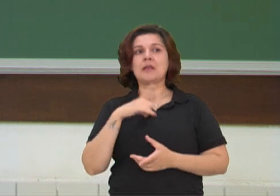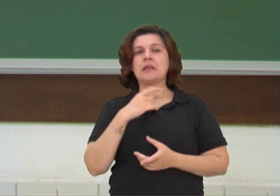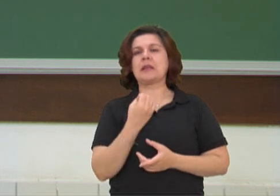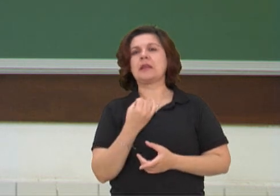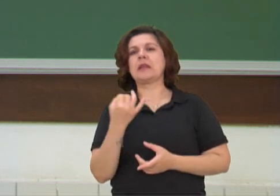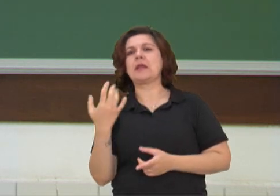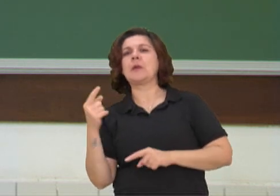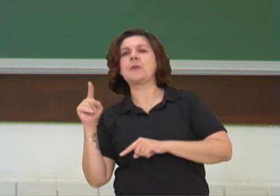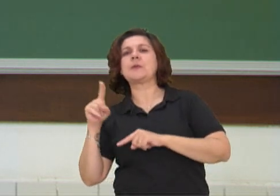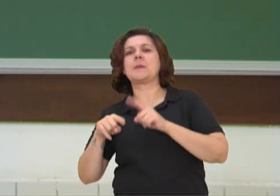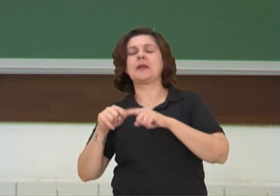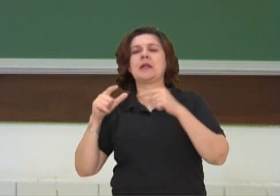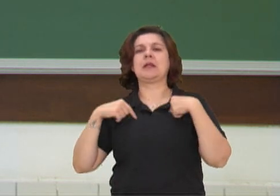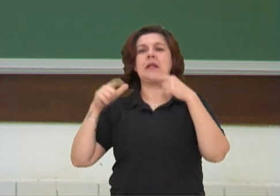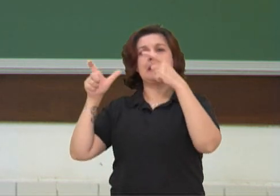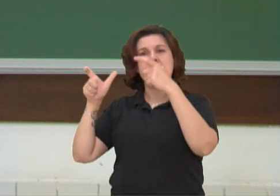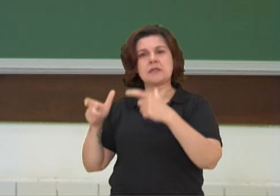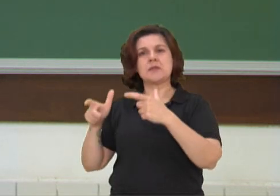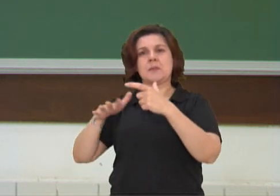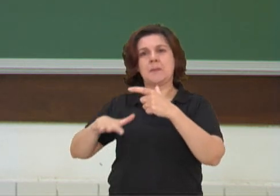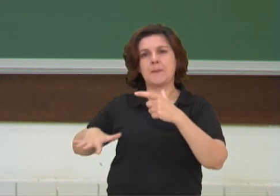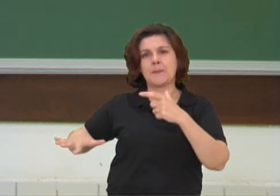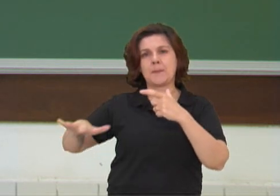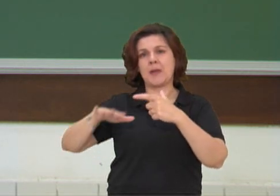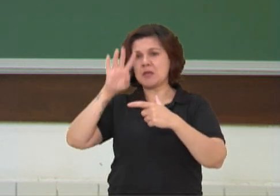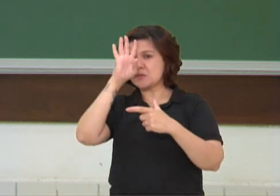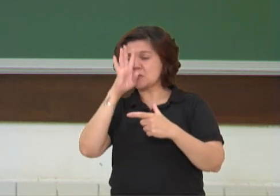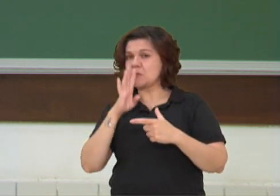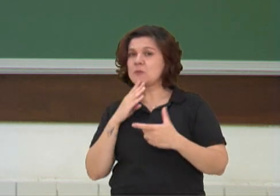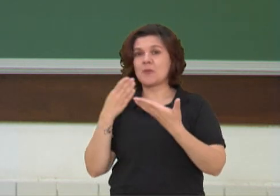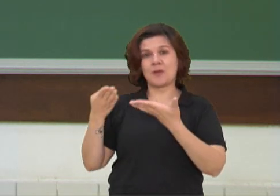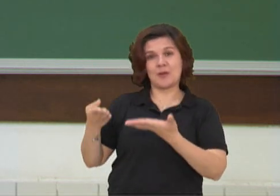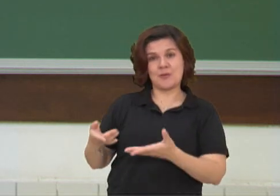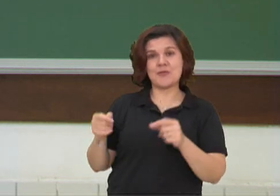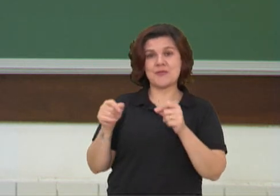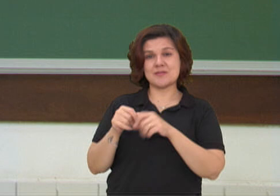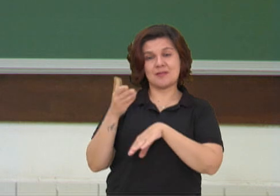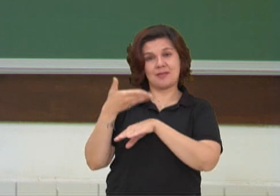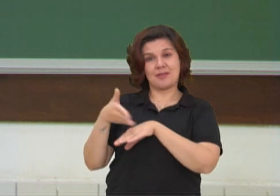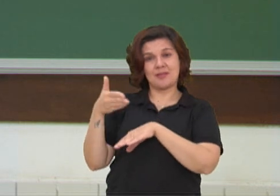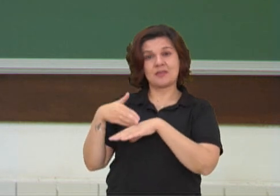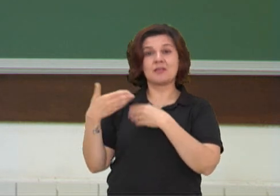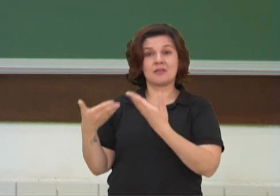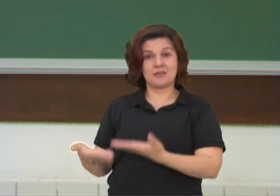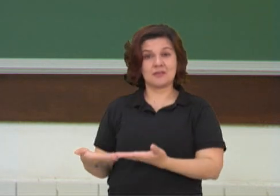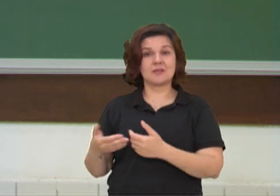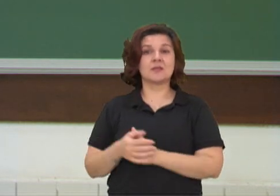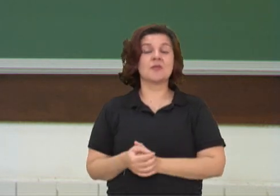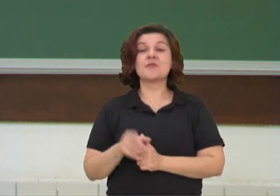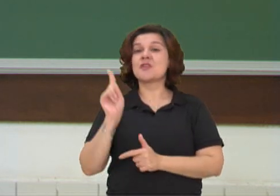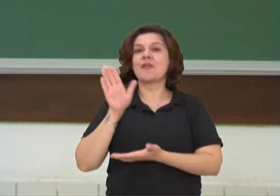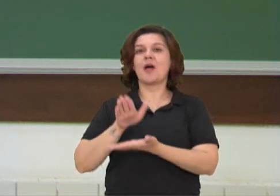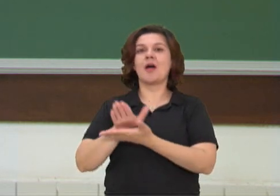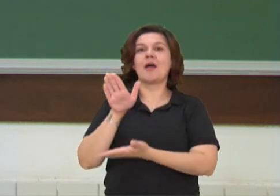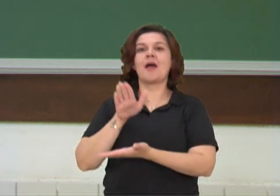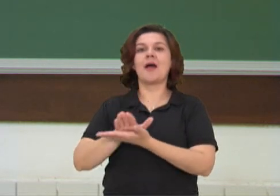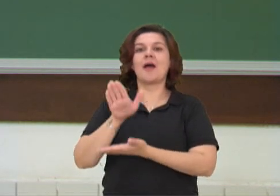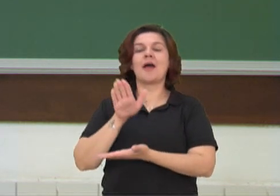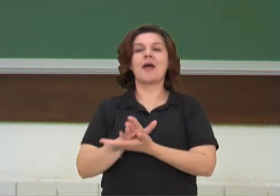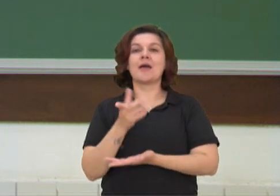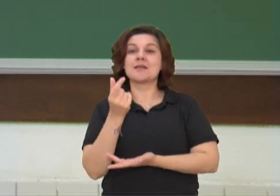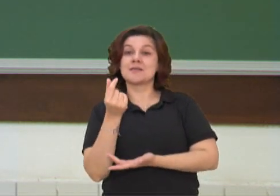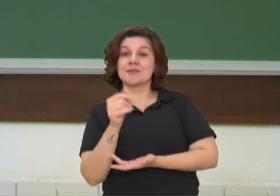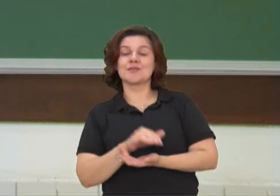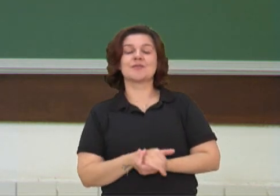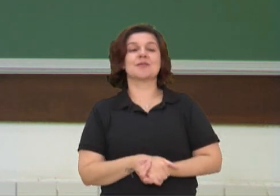em academia, tem espaços apropriados aí gratuitamente para a prática, então assim você não vai exigir